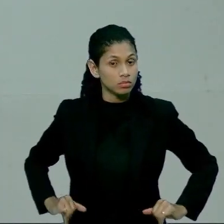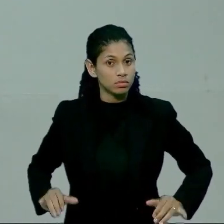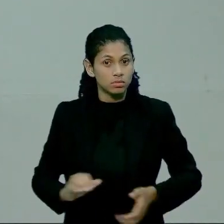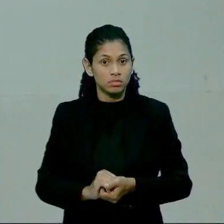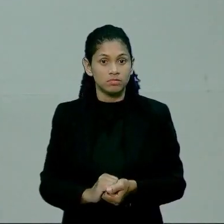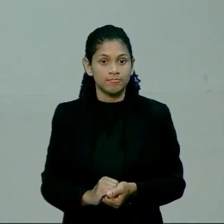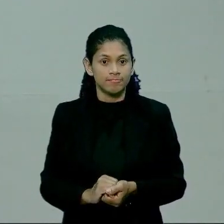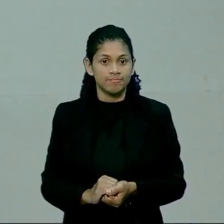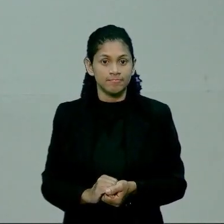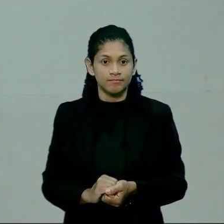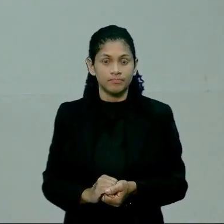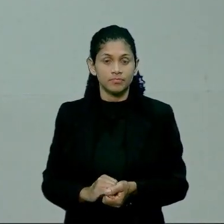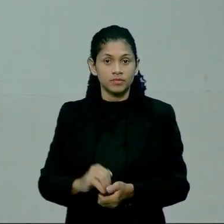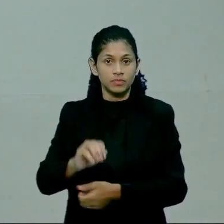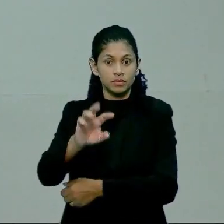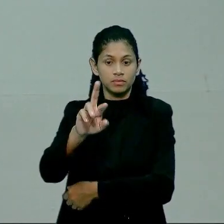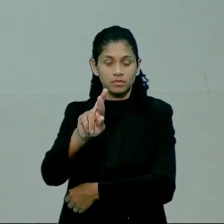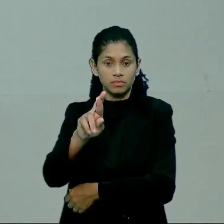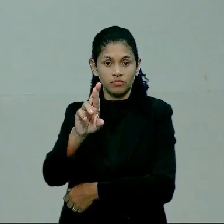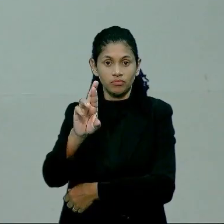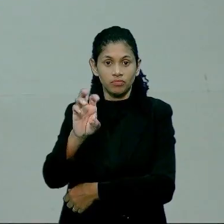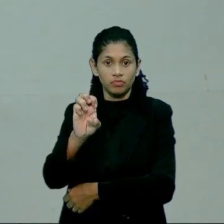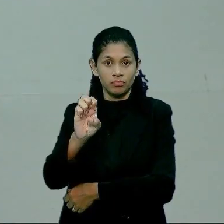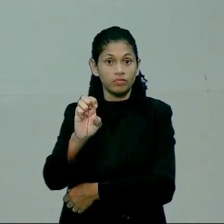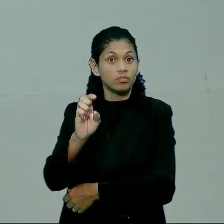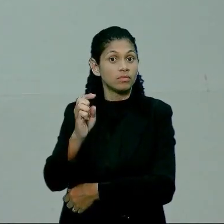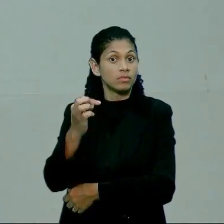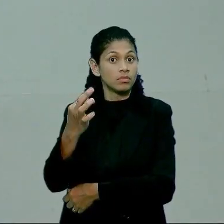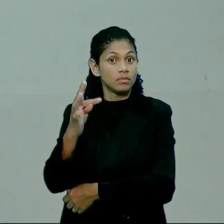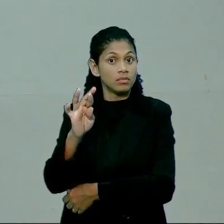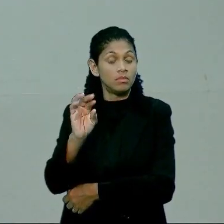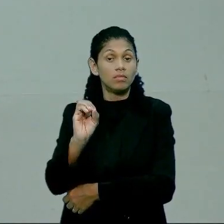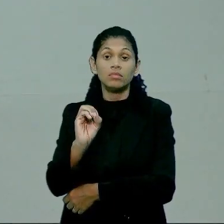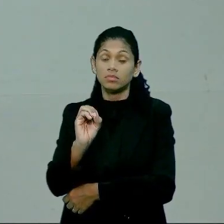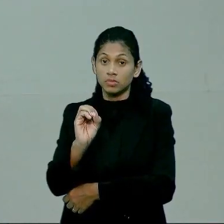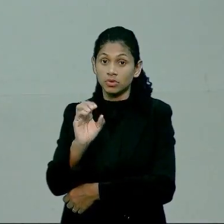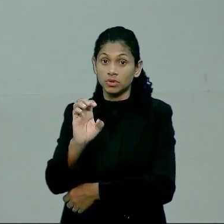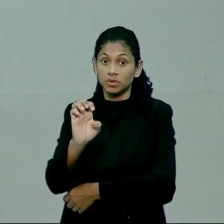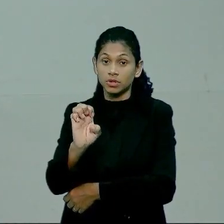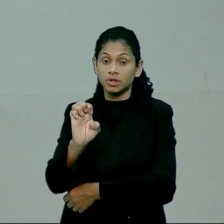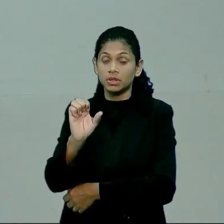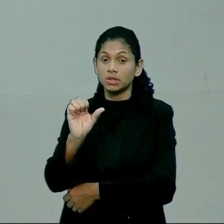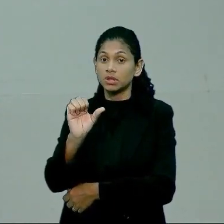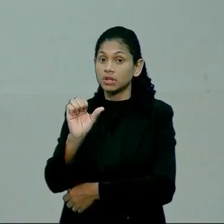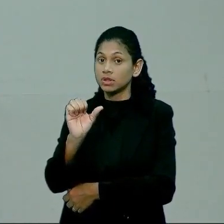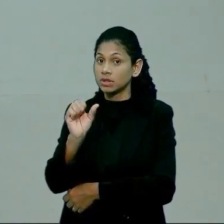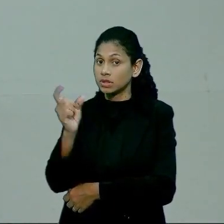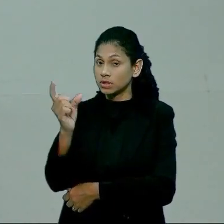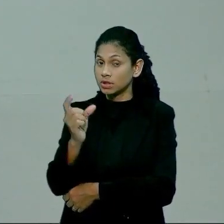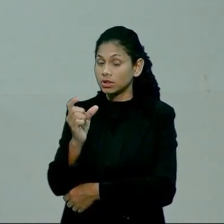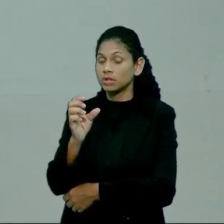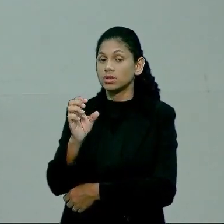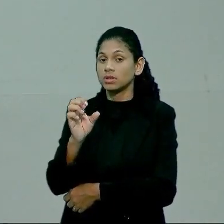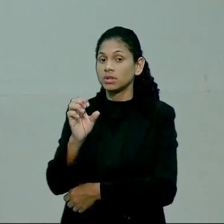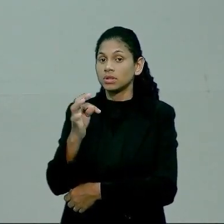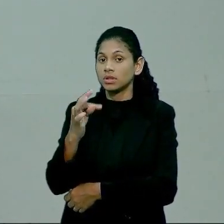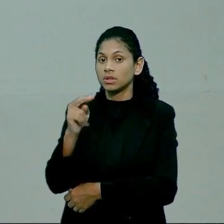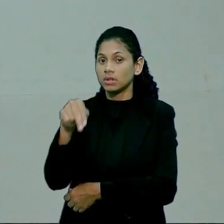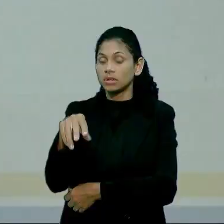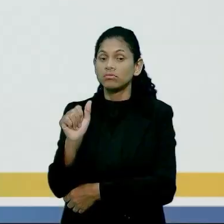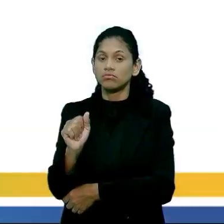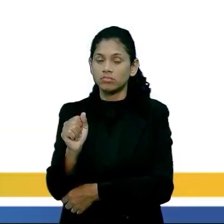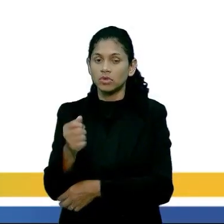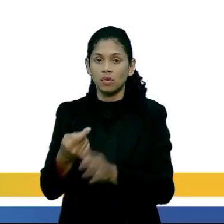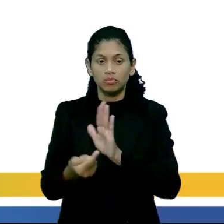retroesternal por detrás do externo, externo peito, porque atrás é toda uma correlação. A gente vai ter que analisar minuciosamente cada estrutura do que